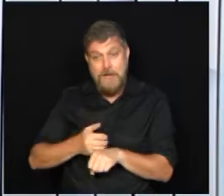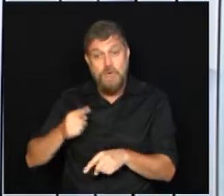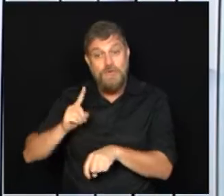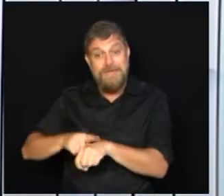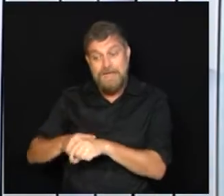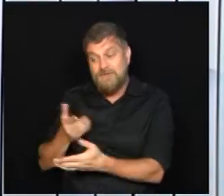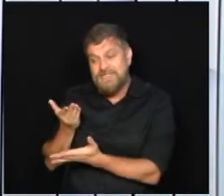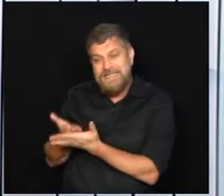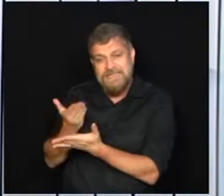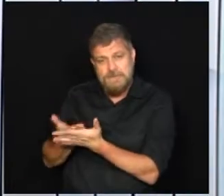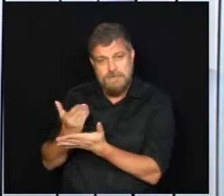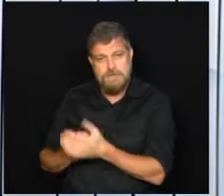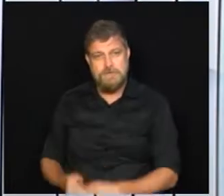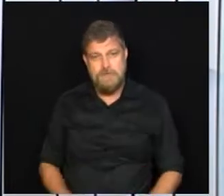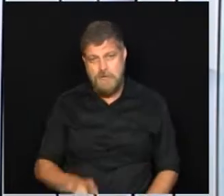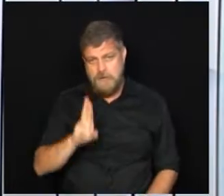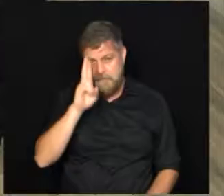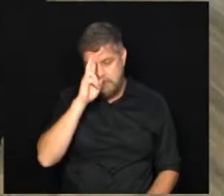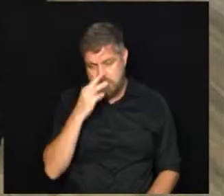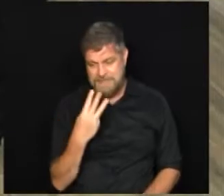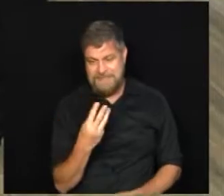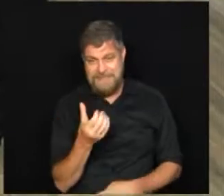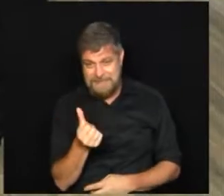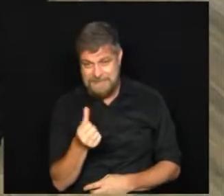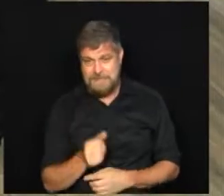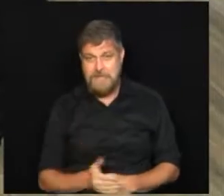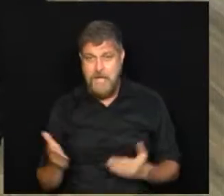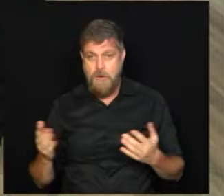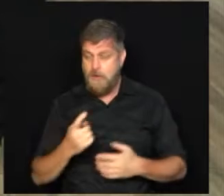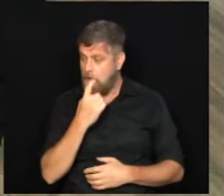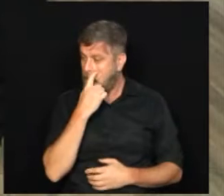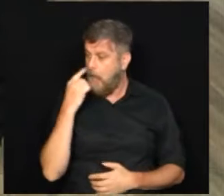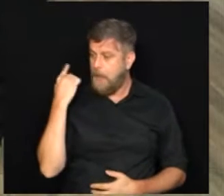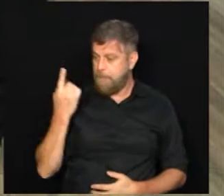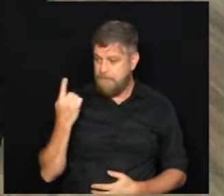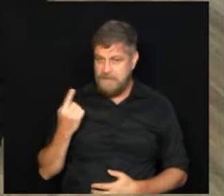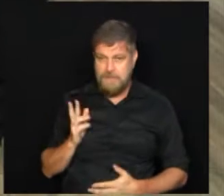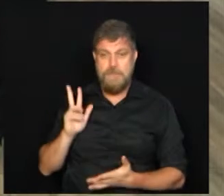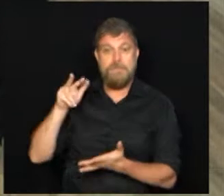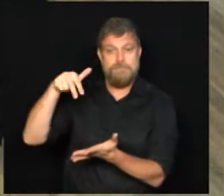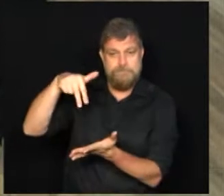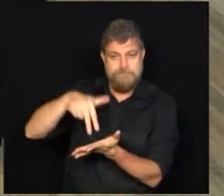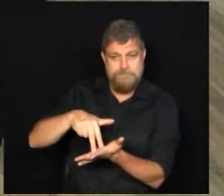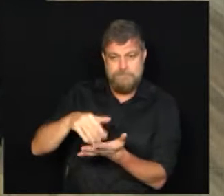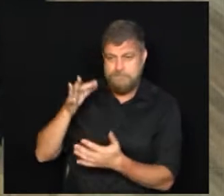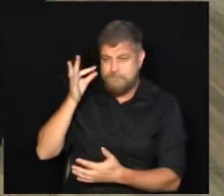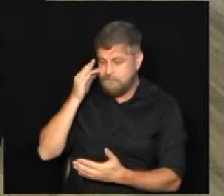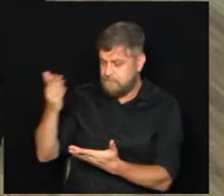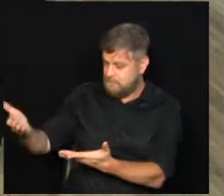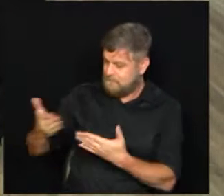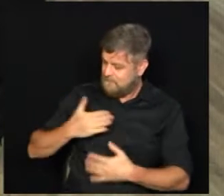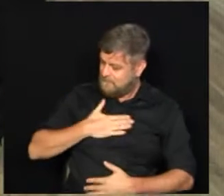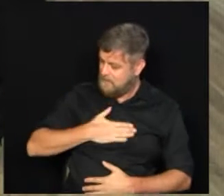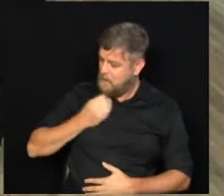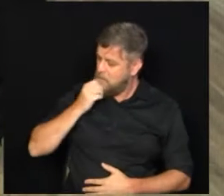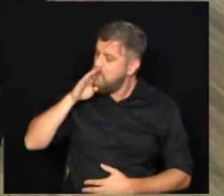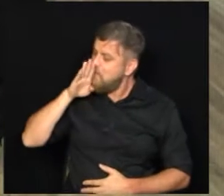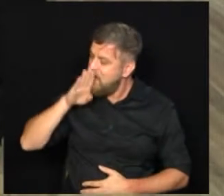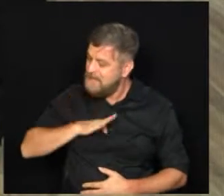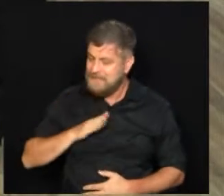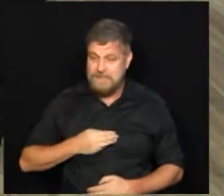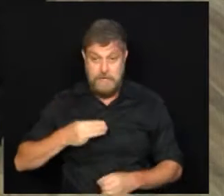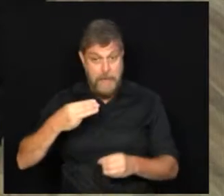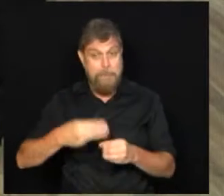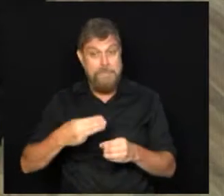é bom meio-dia e trinta e seis agora a mina Abreu já está aqui nos nossos estúdios seja bem-vinda boa tarde com as